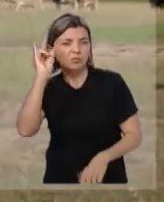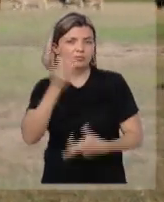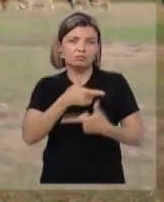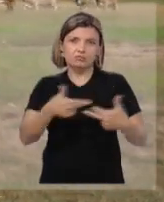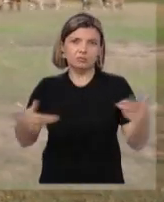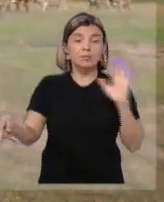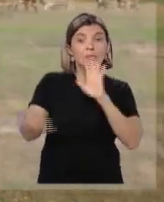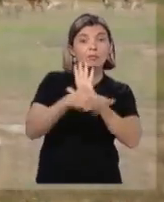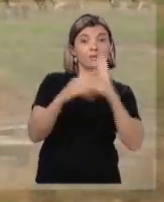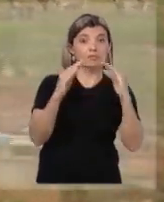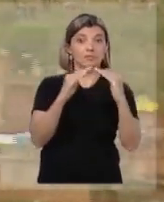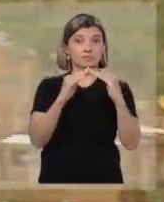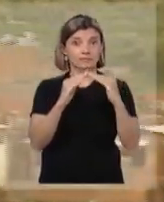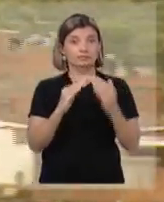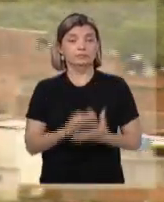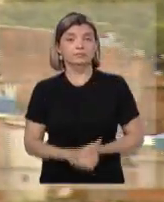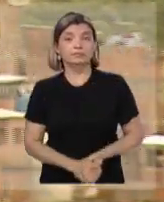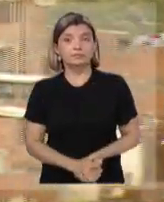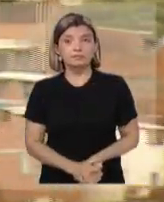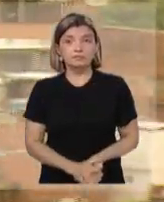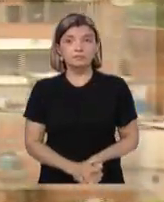animais domésticos.